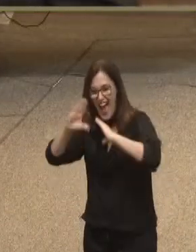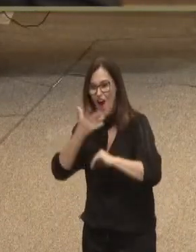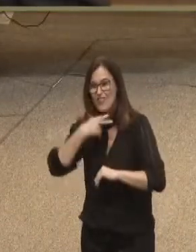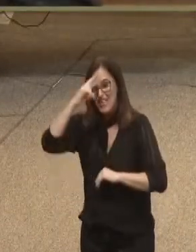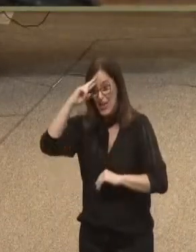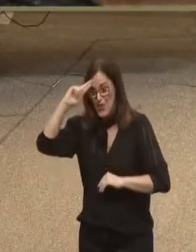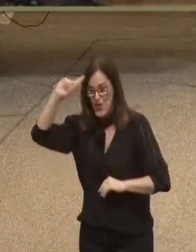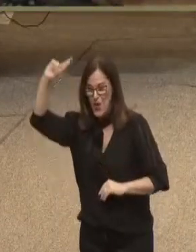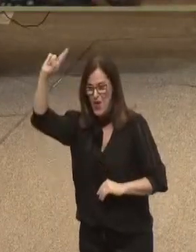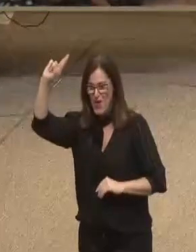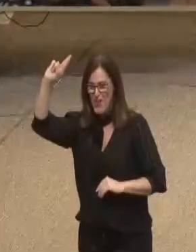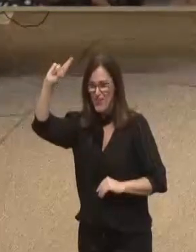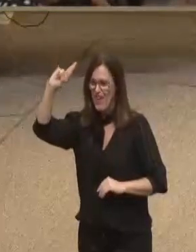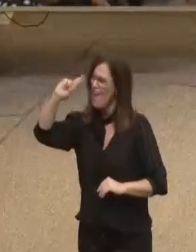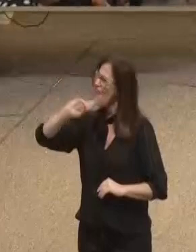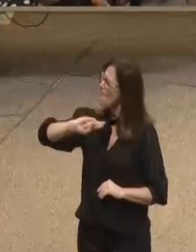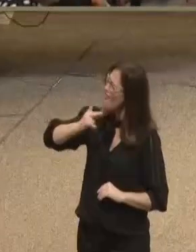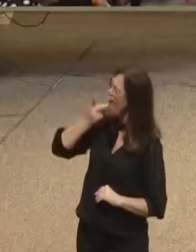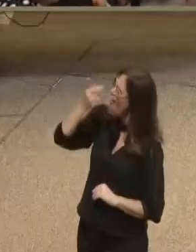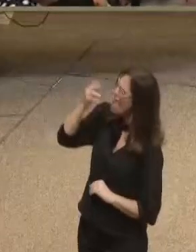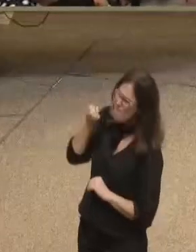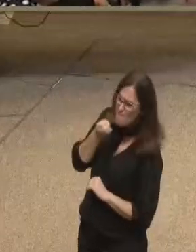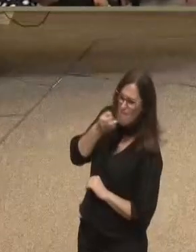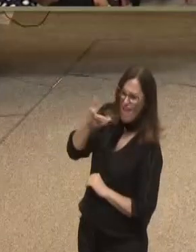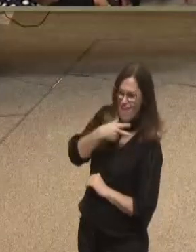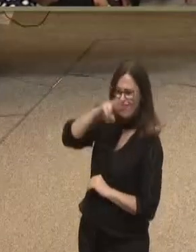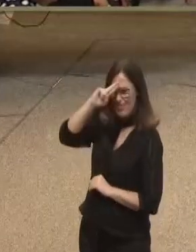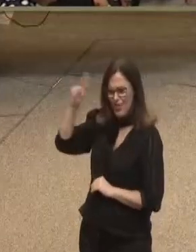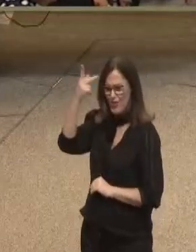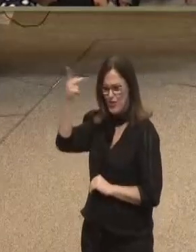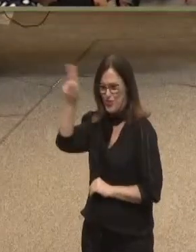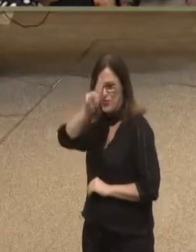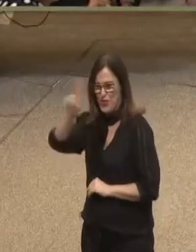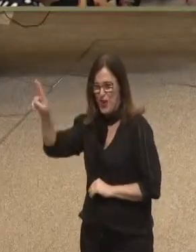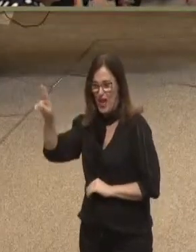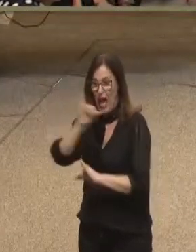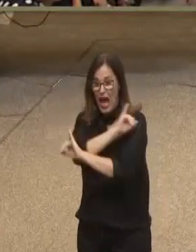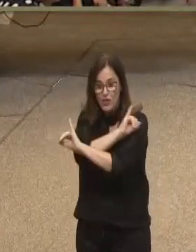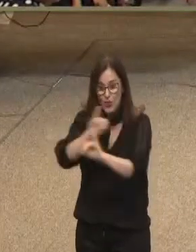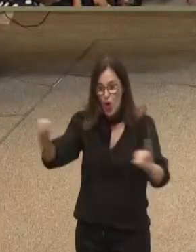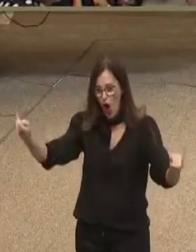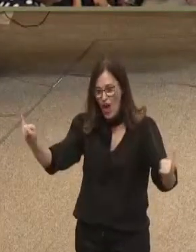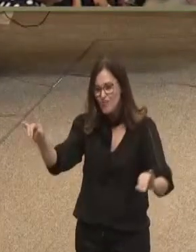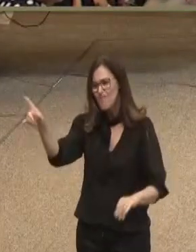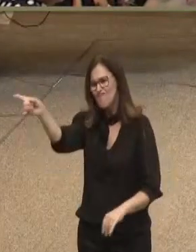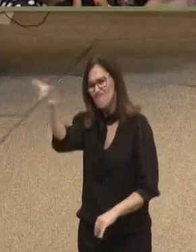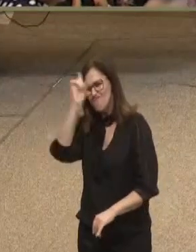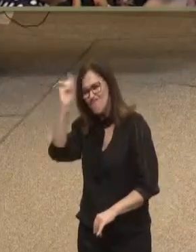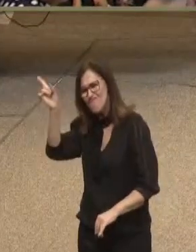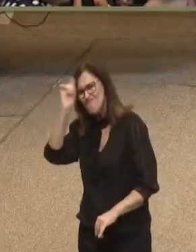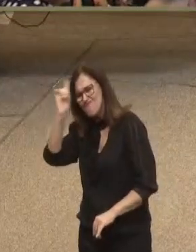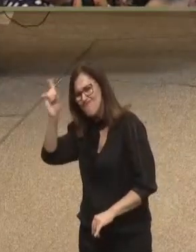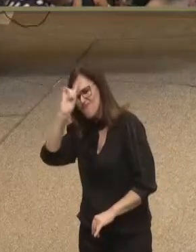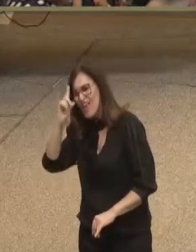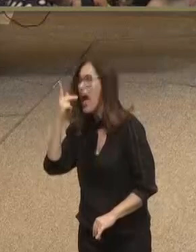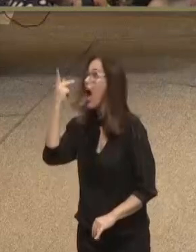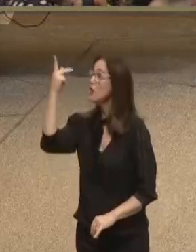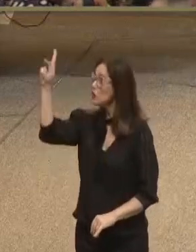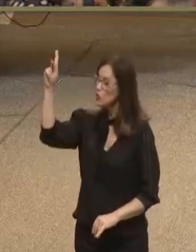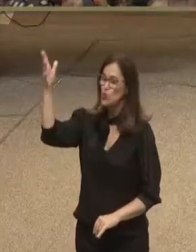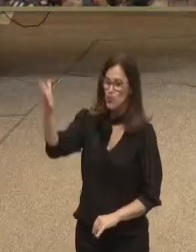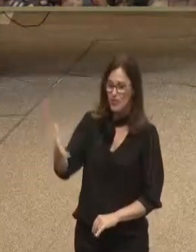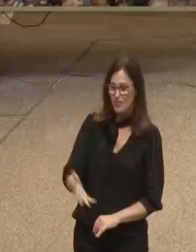Cantai ao Senhor, bendizei o seu nome, anunciai de dia em dia